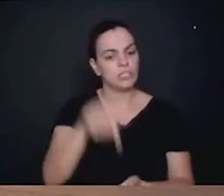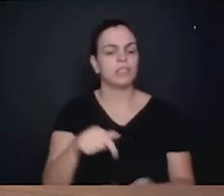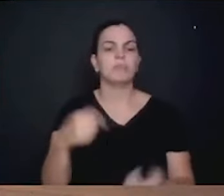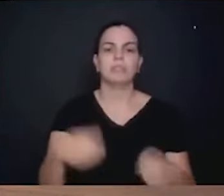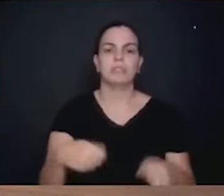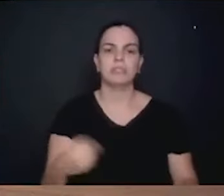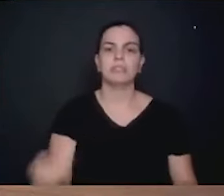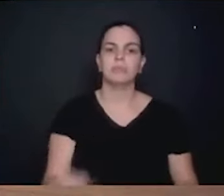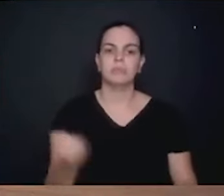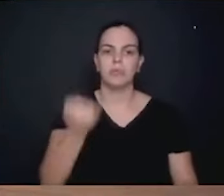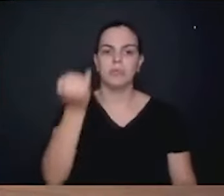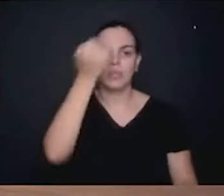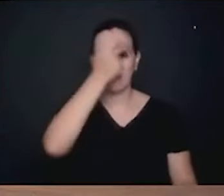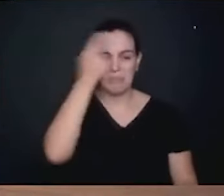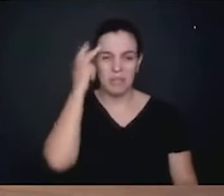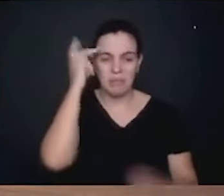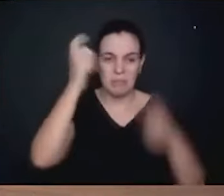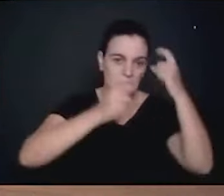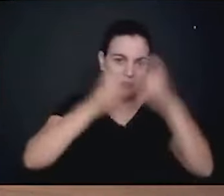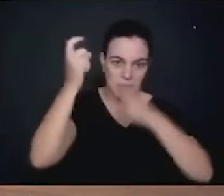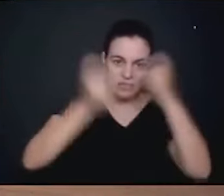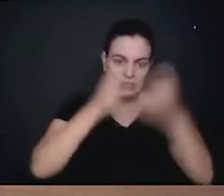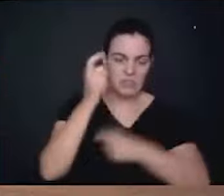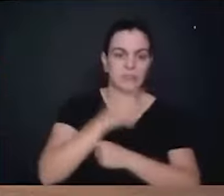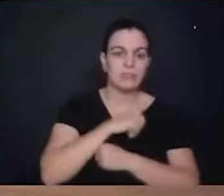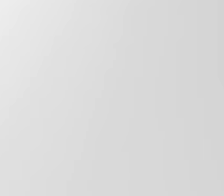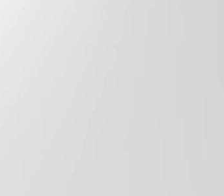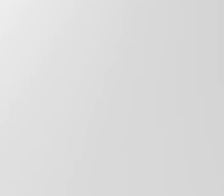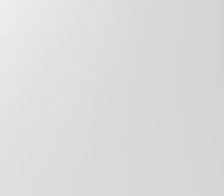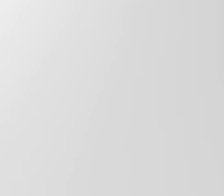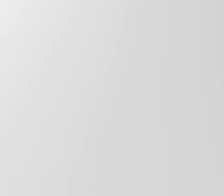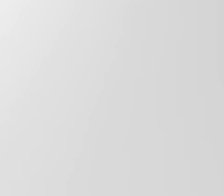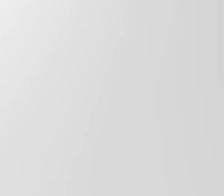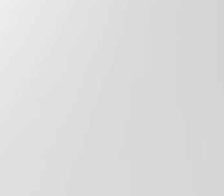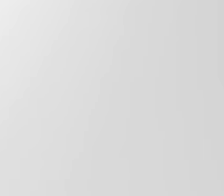as pessoas estão preocupadas com isso, estão nos cobrando, como parlamentares, um posicionamento.